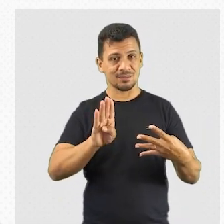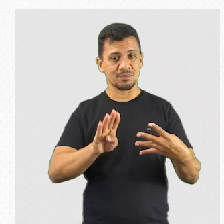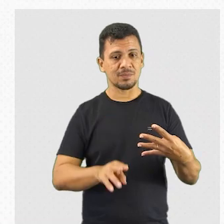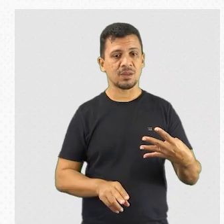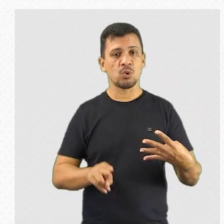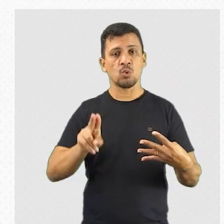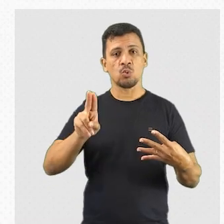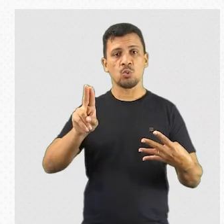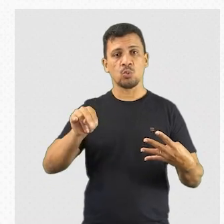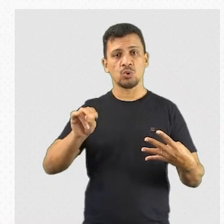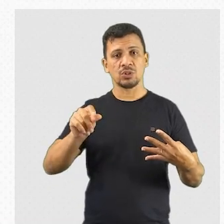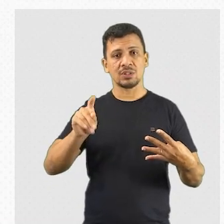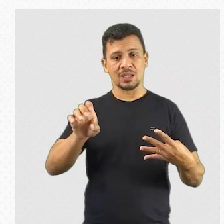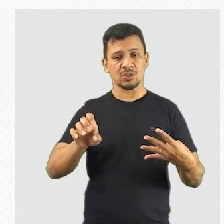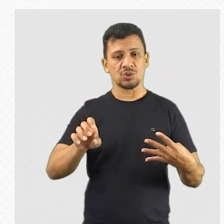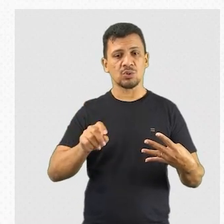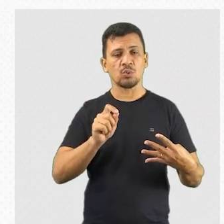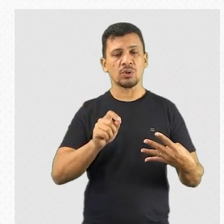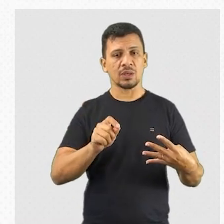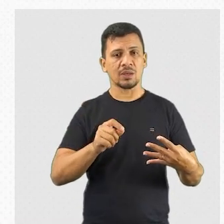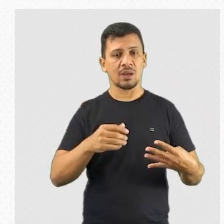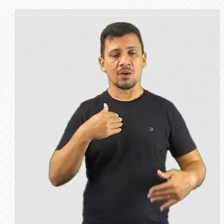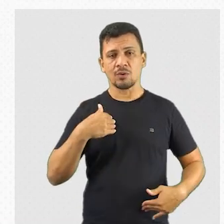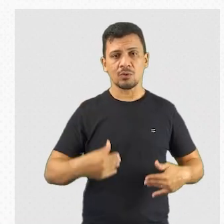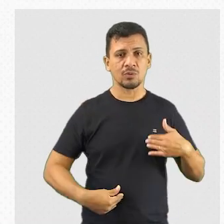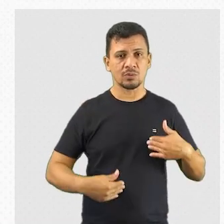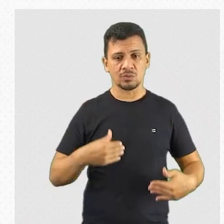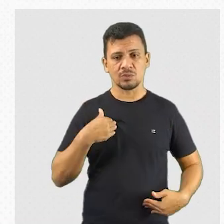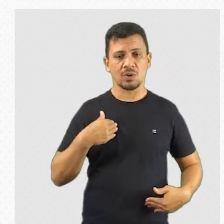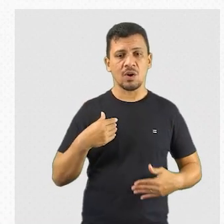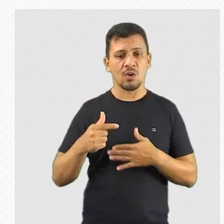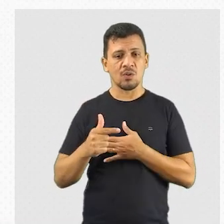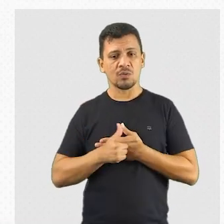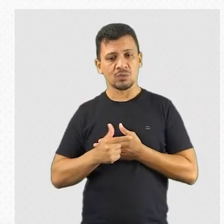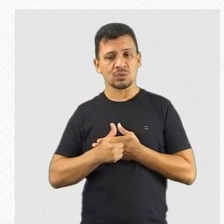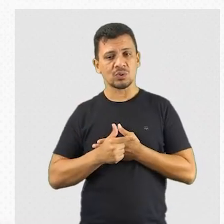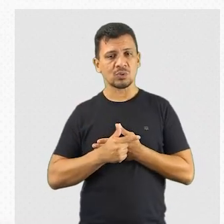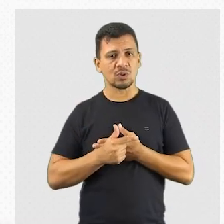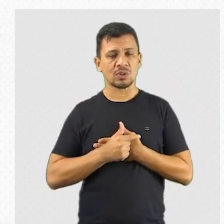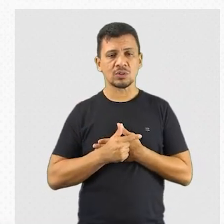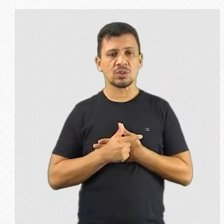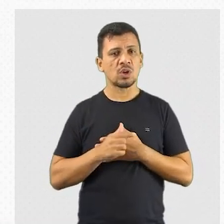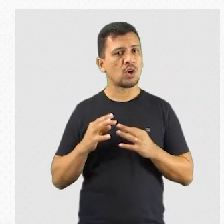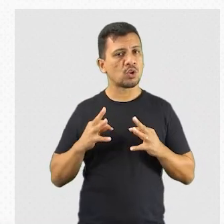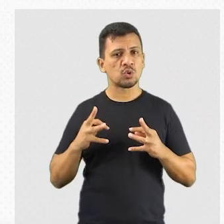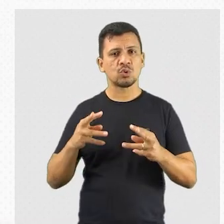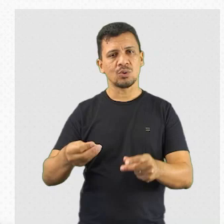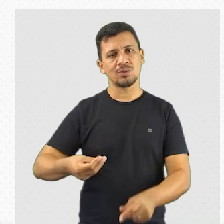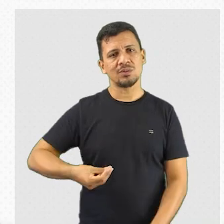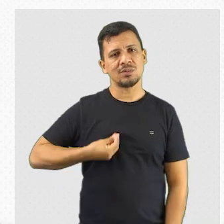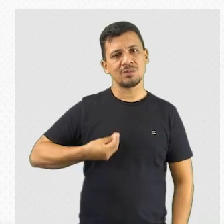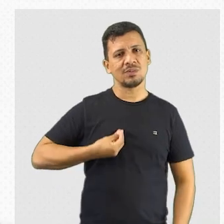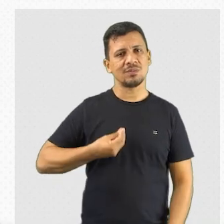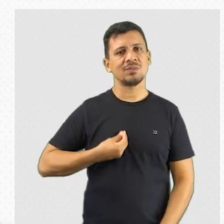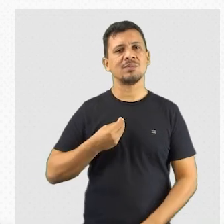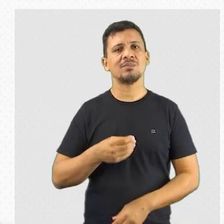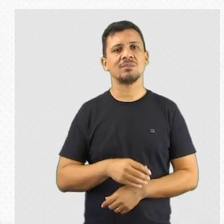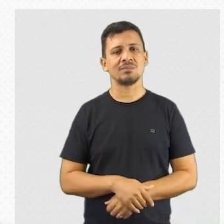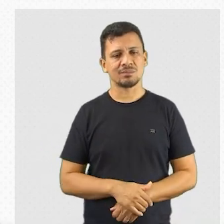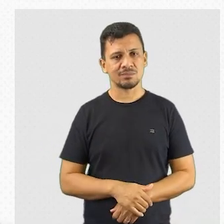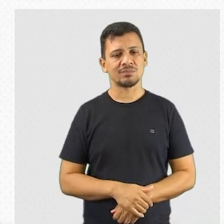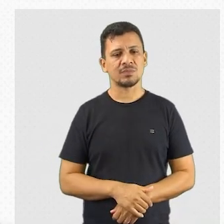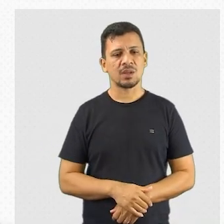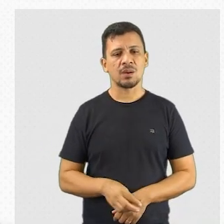a unidade morfológica, fisiológica ou morfofuncional, como vocês queiram dizer, de todos os seres vivos, né? Então, por